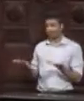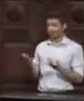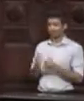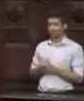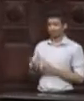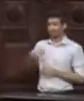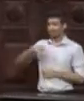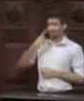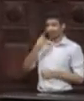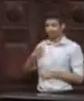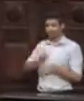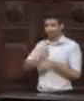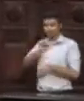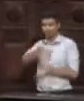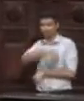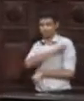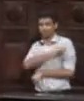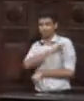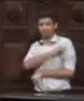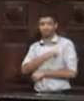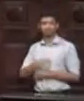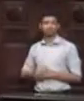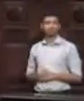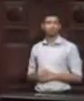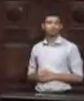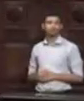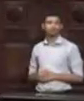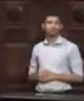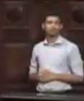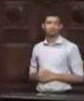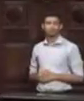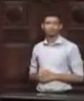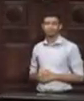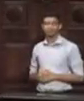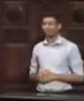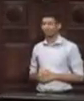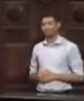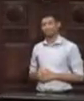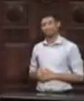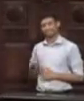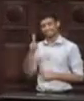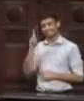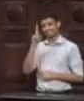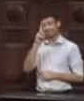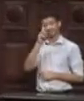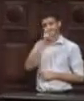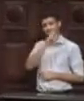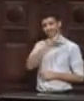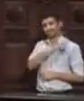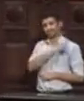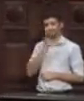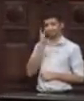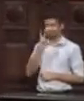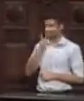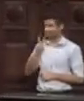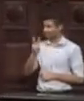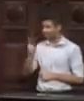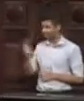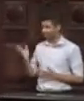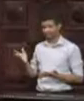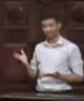o Estado do Rio de Janeiro vive uma verdadeira penúria em relação aos seus